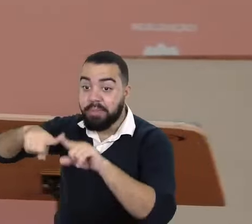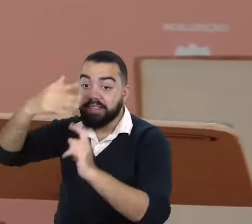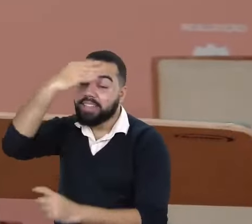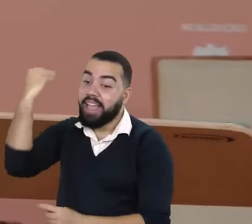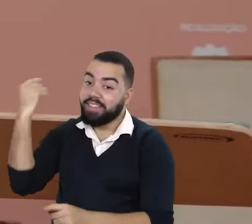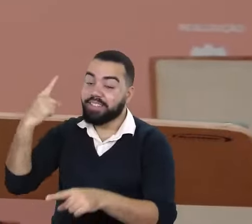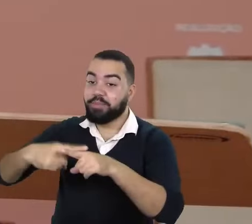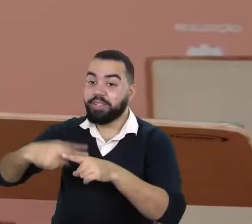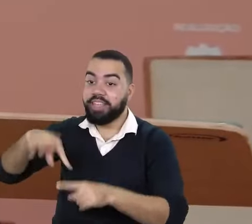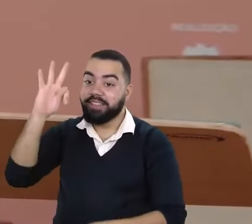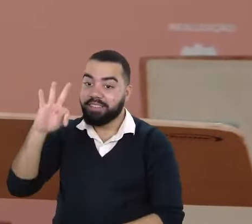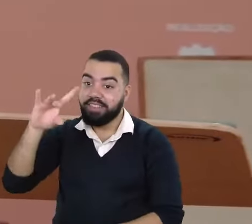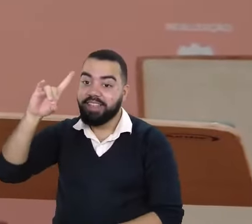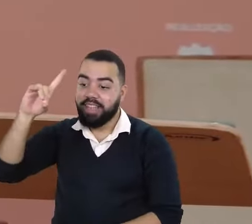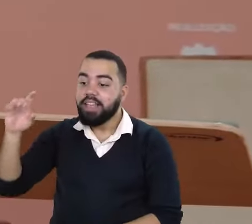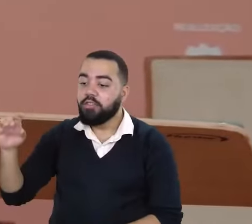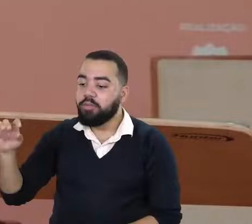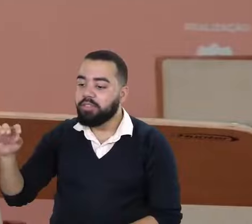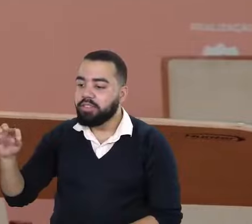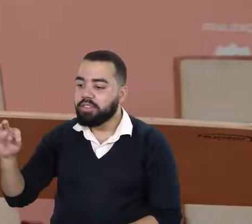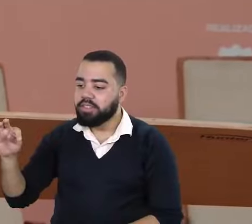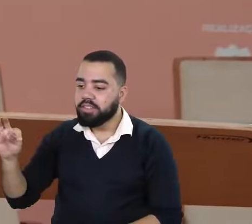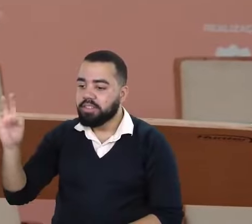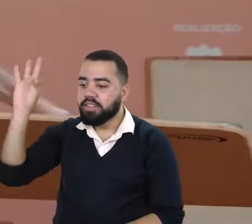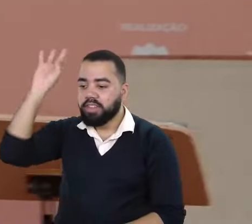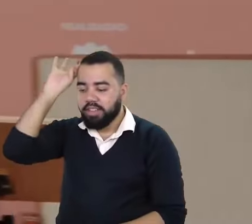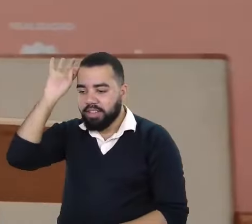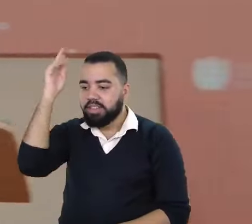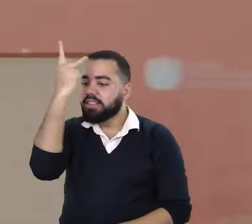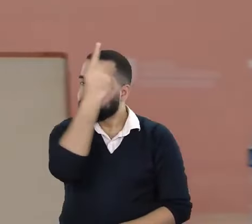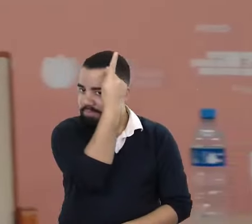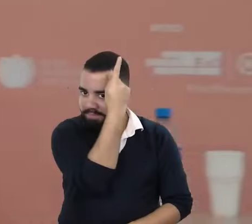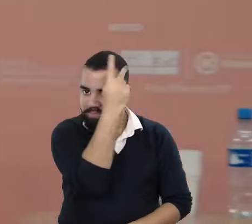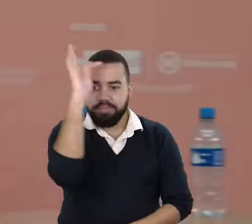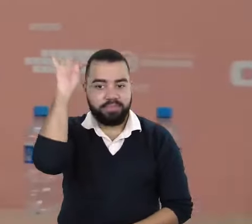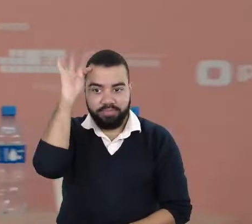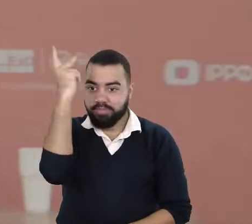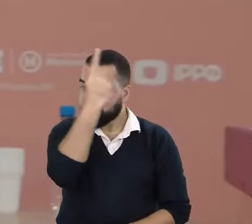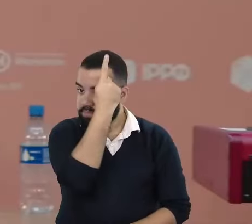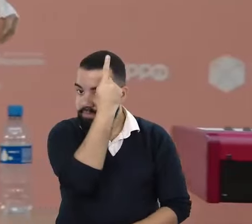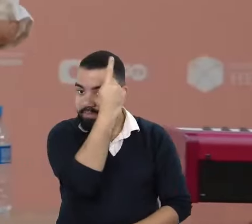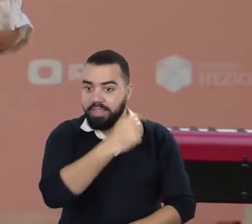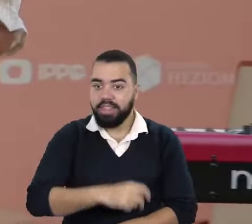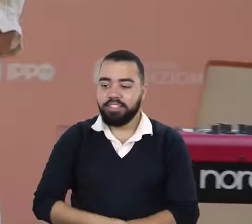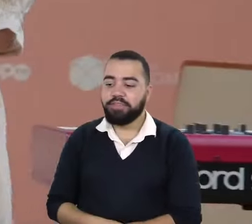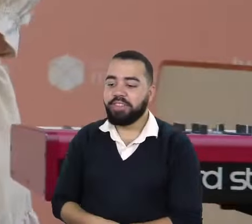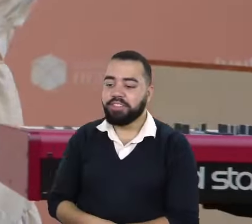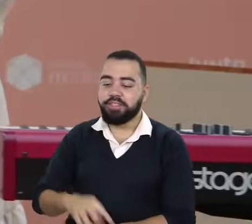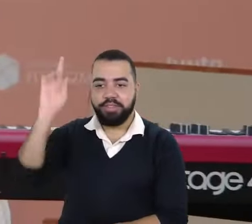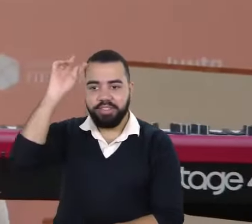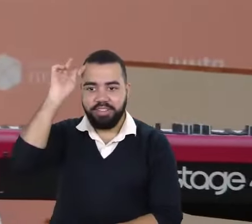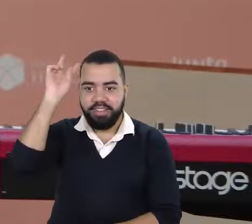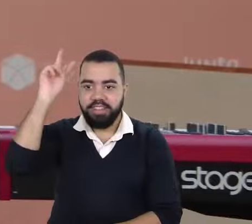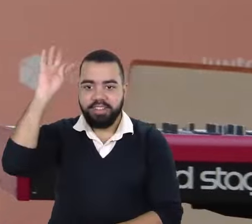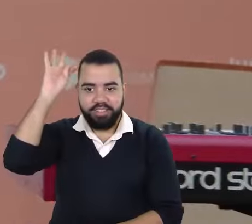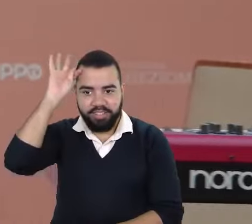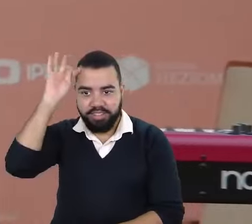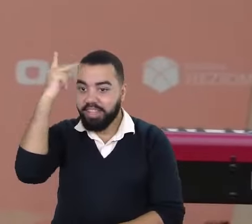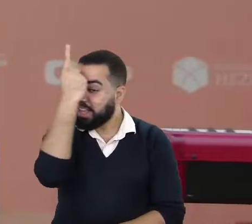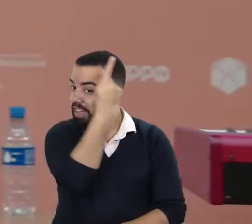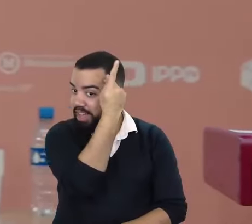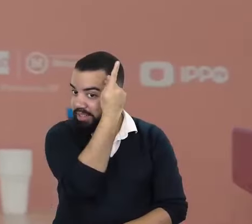Então é difícil para a vida dele, entendeu? Então ele foi, ele me abraçou ali e ficou, filha, tô aqui, tá tudo bem,